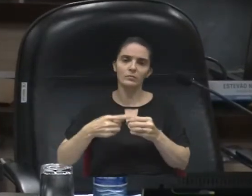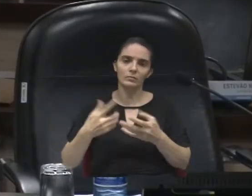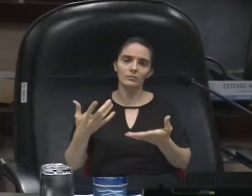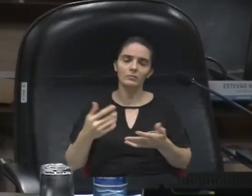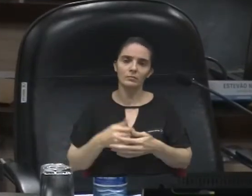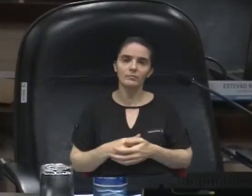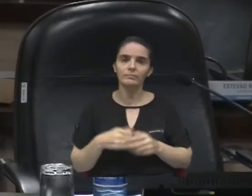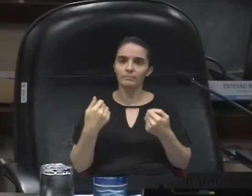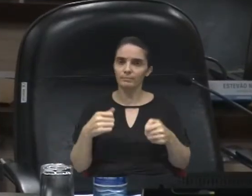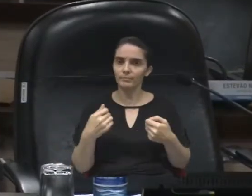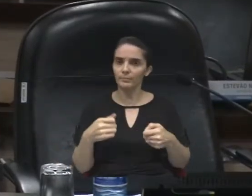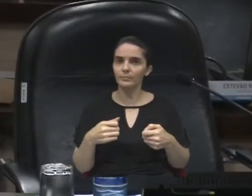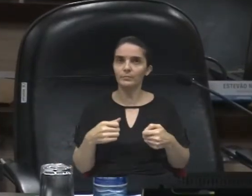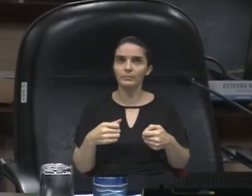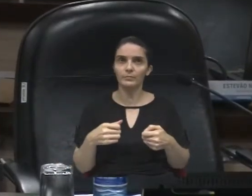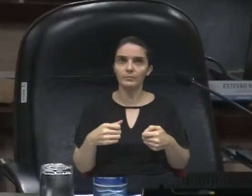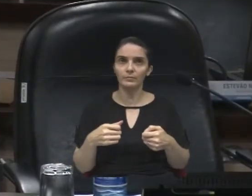elas tenham que